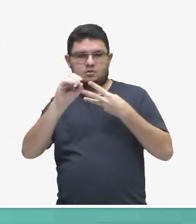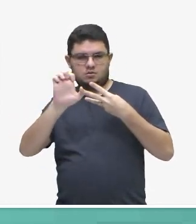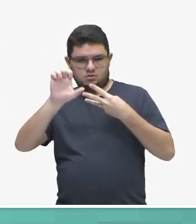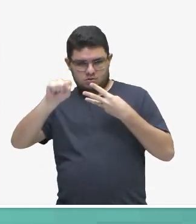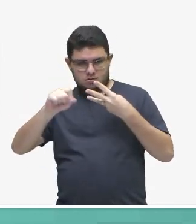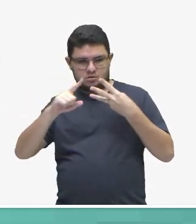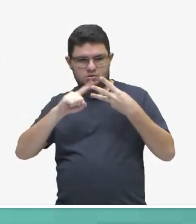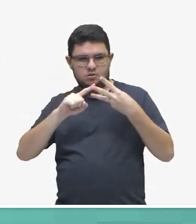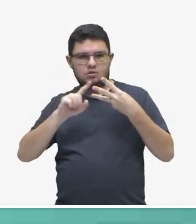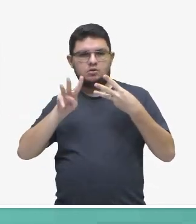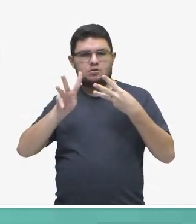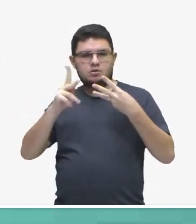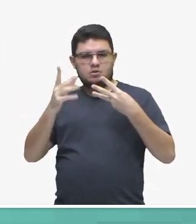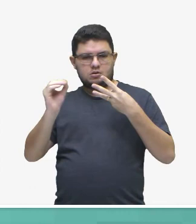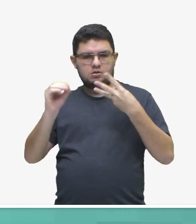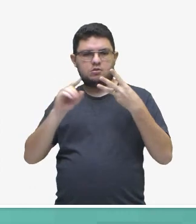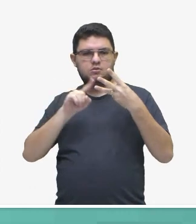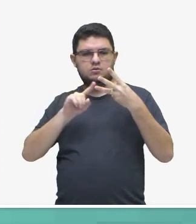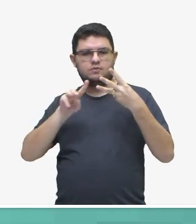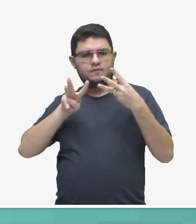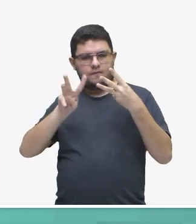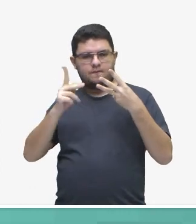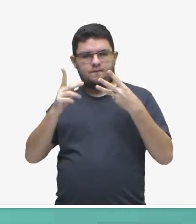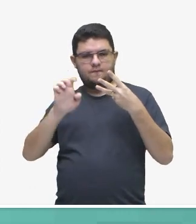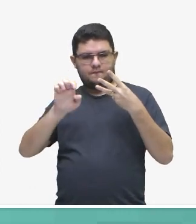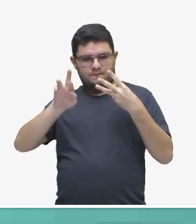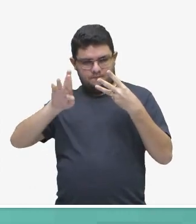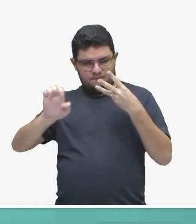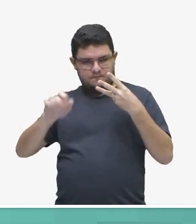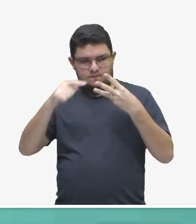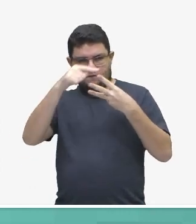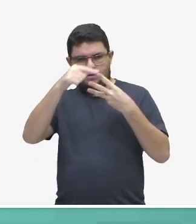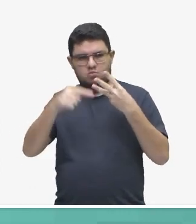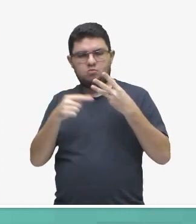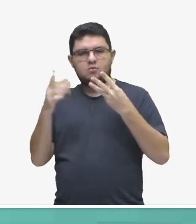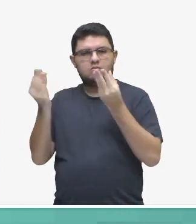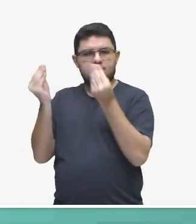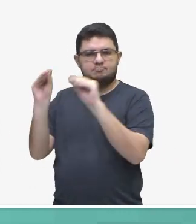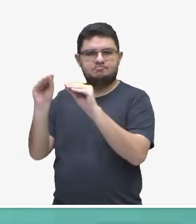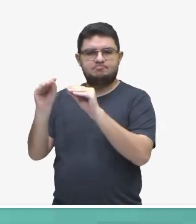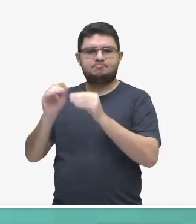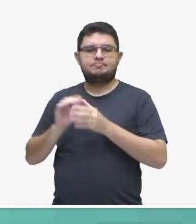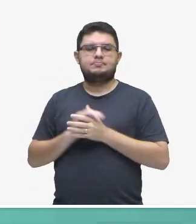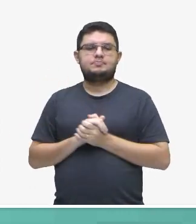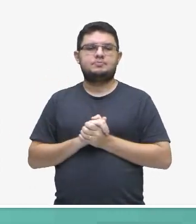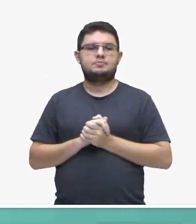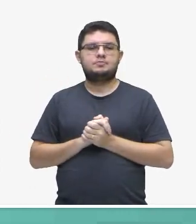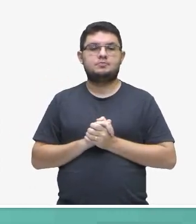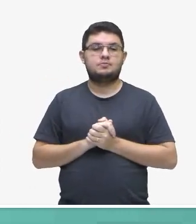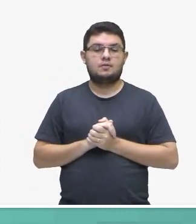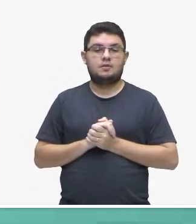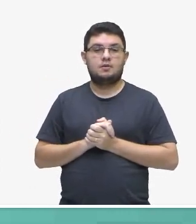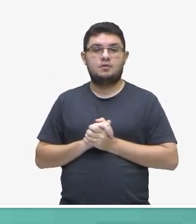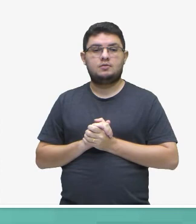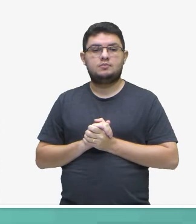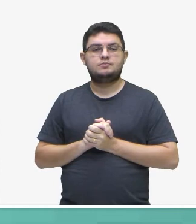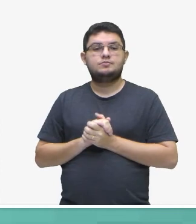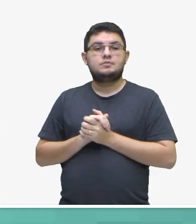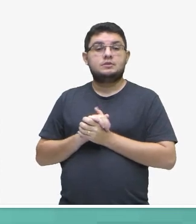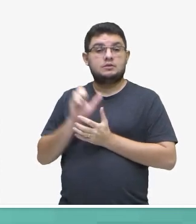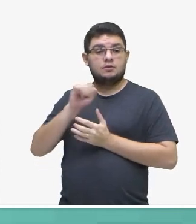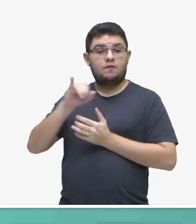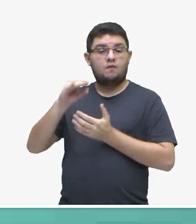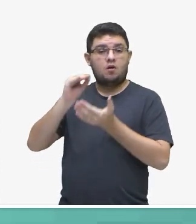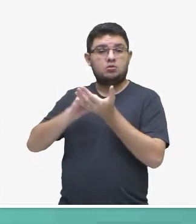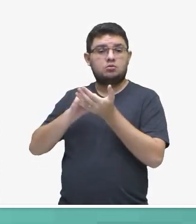who, ou vai ser o where, né? São coisas que nós aprendemos ainda há pouco. Vamos lá. O que tiver faltando completar